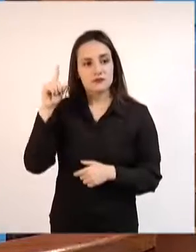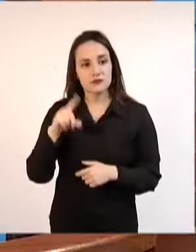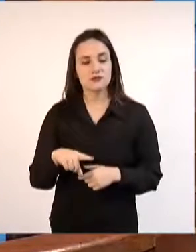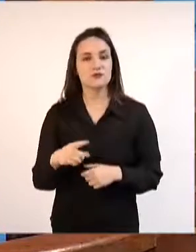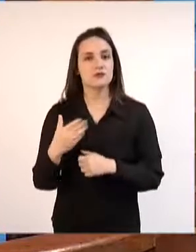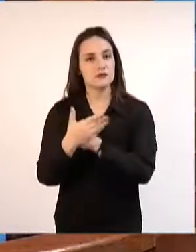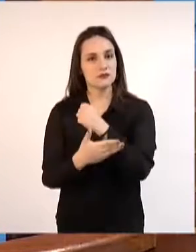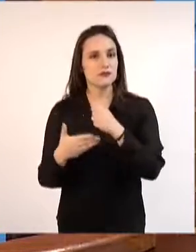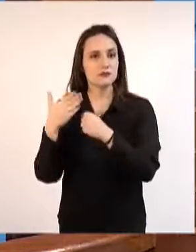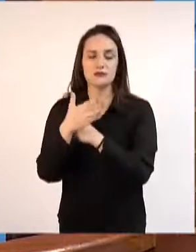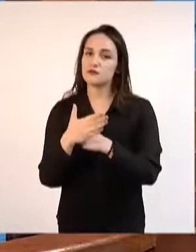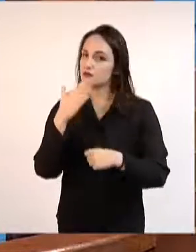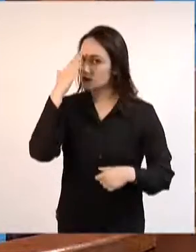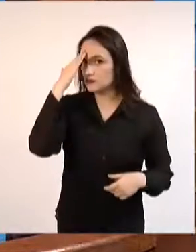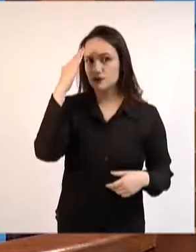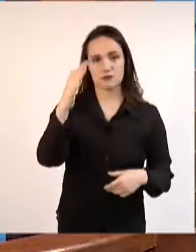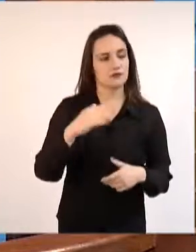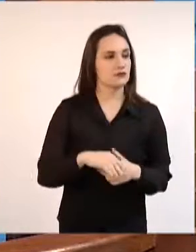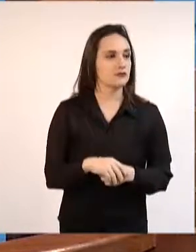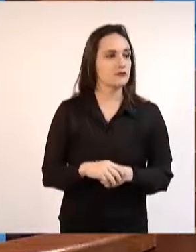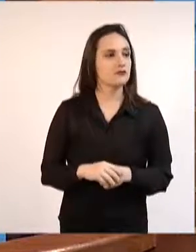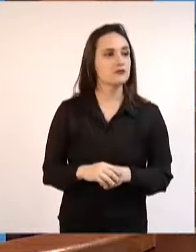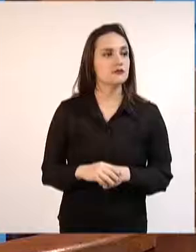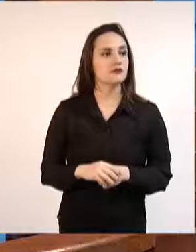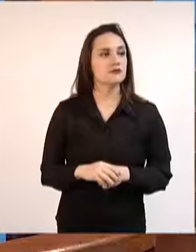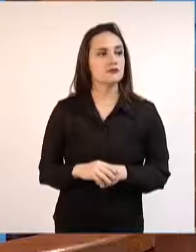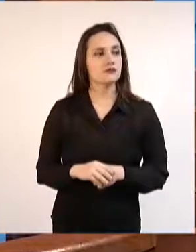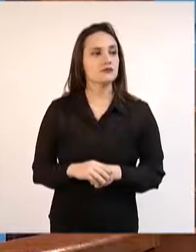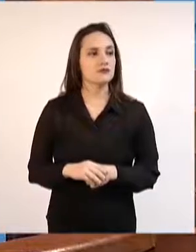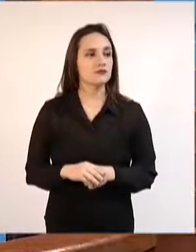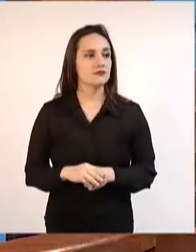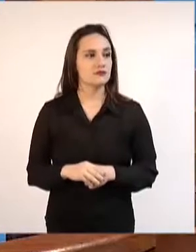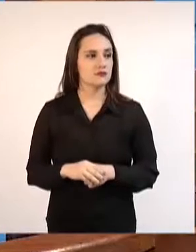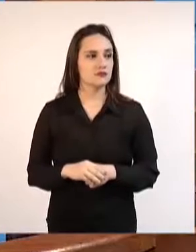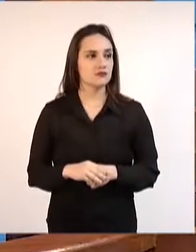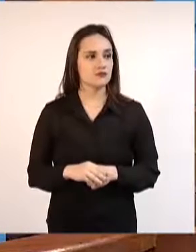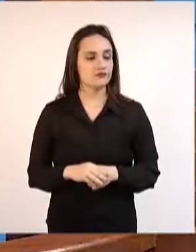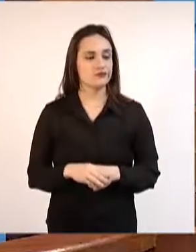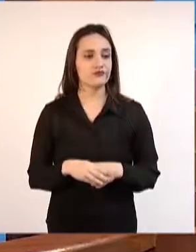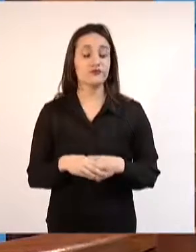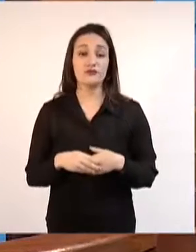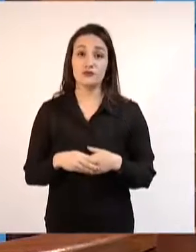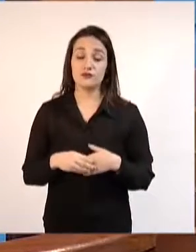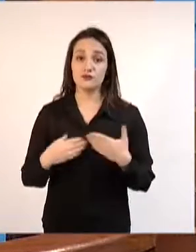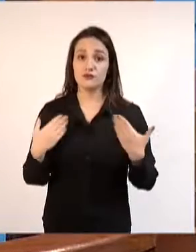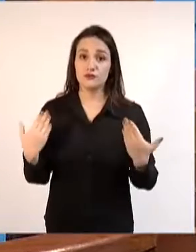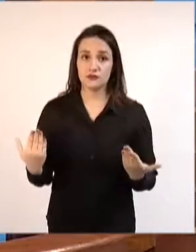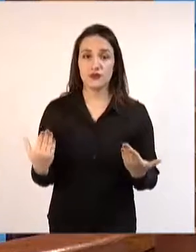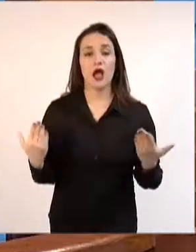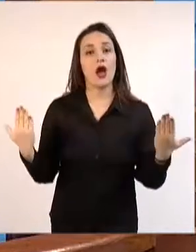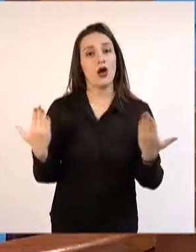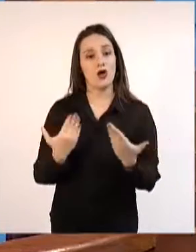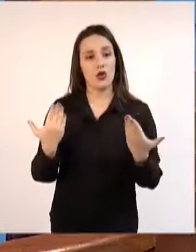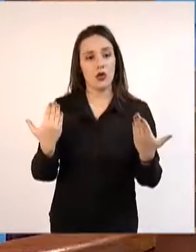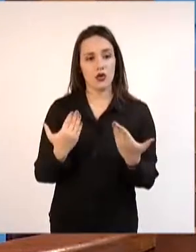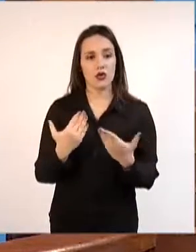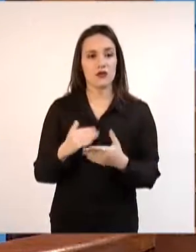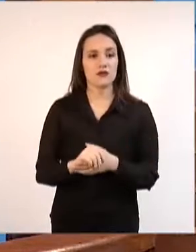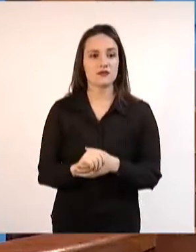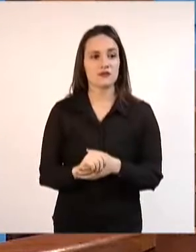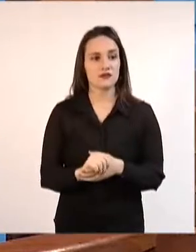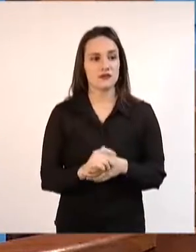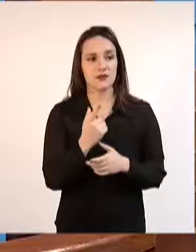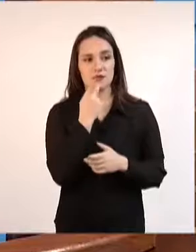ferramenta fundamental, continua sendo. O fato da tipificação